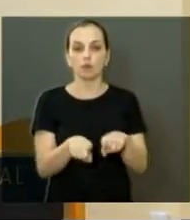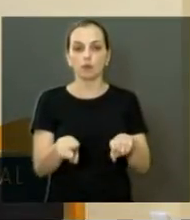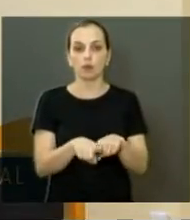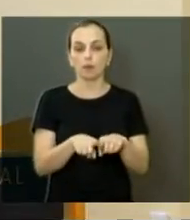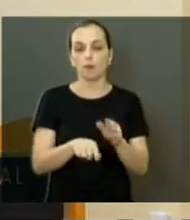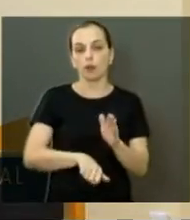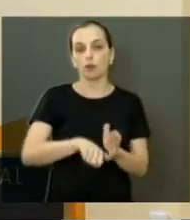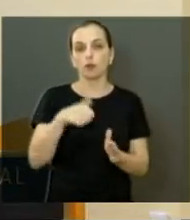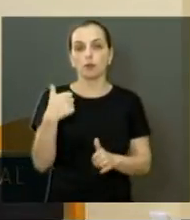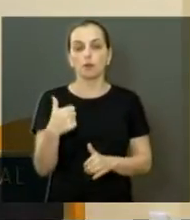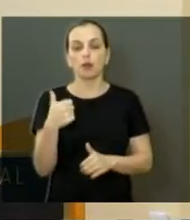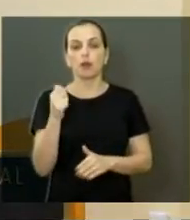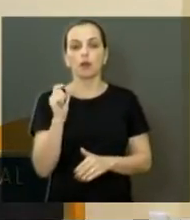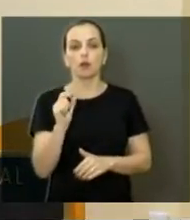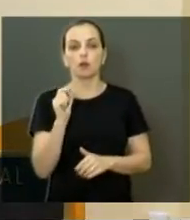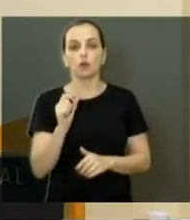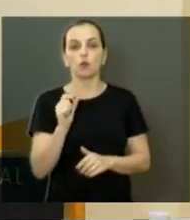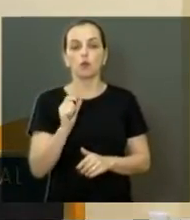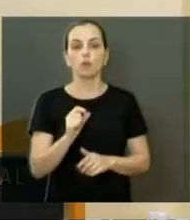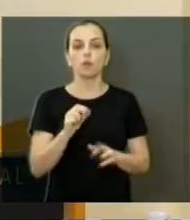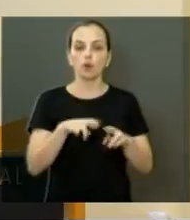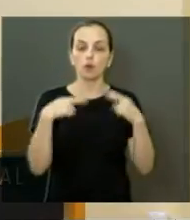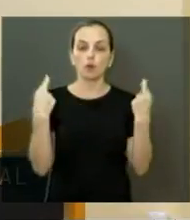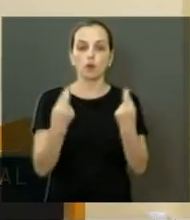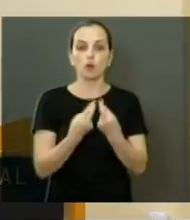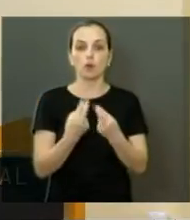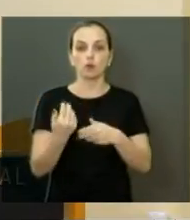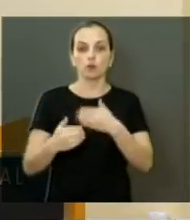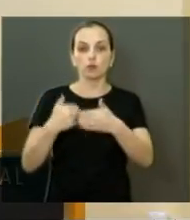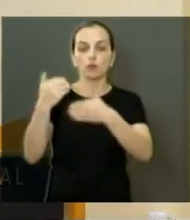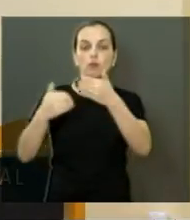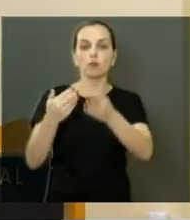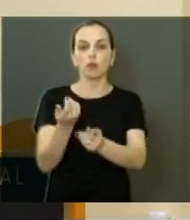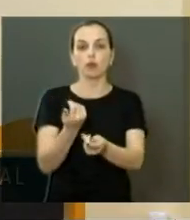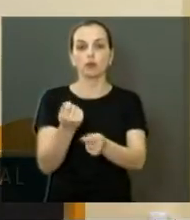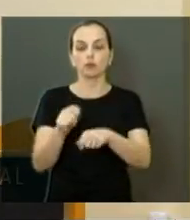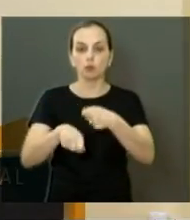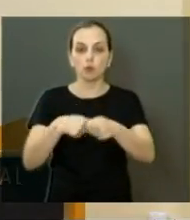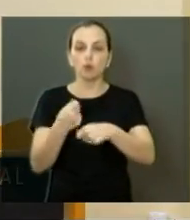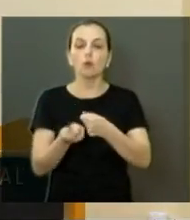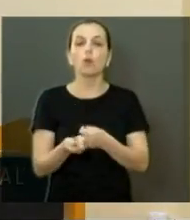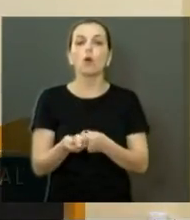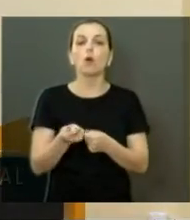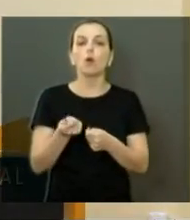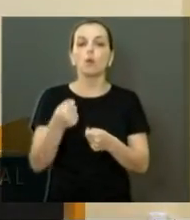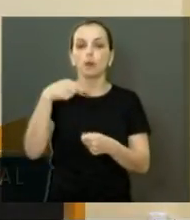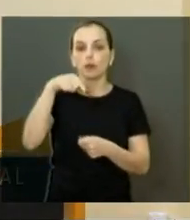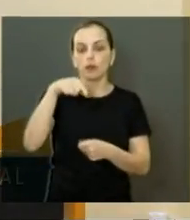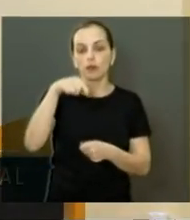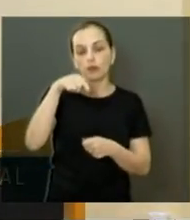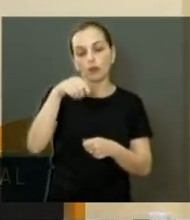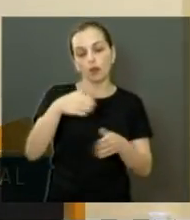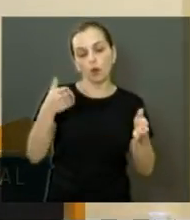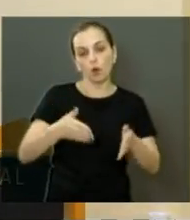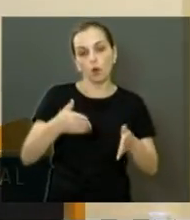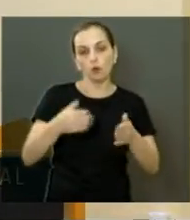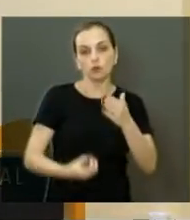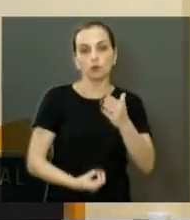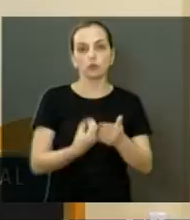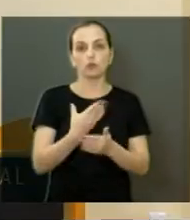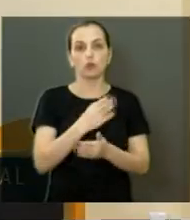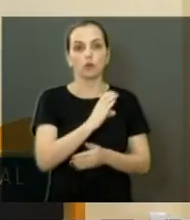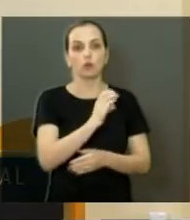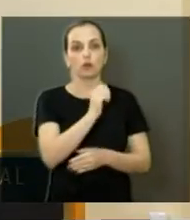primeiro do Fórum, né, de Desenvolvimento Econômico, que hoje foi realizado nas dependências da Canasol. Esse fórum é o